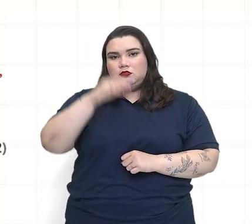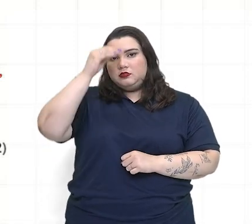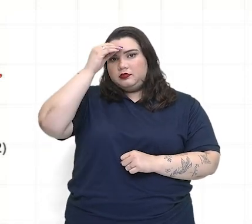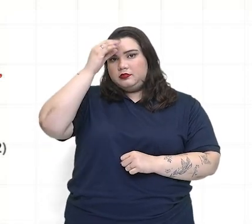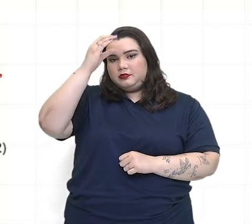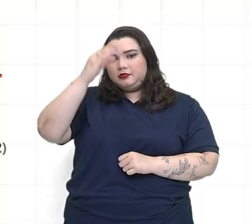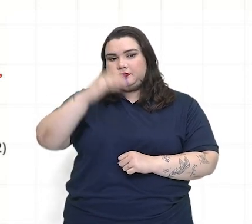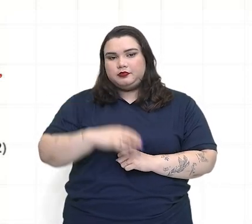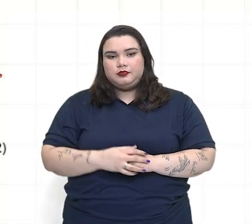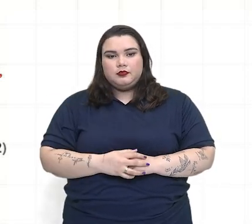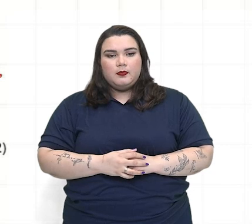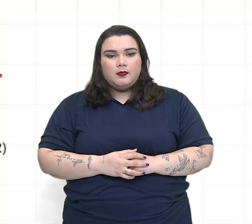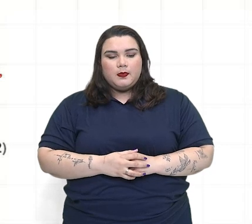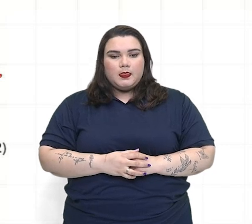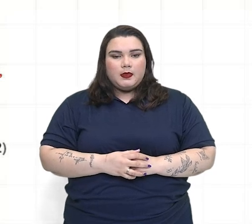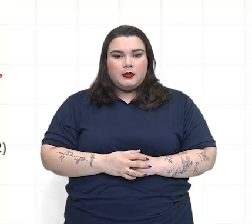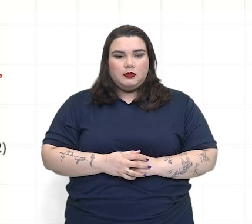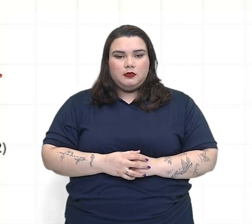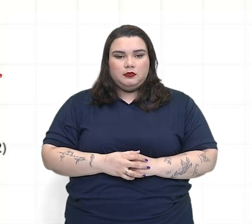temos aqui